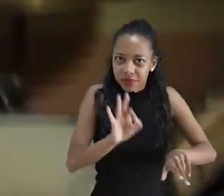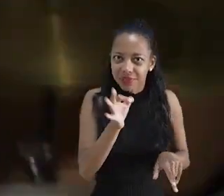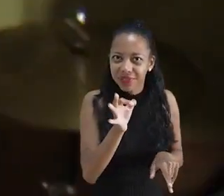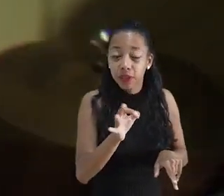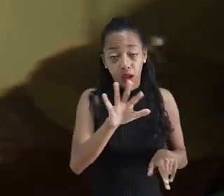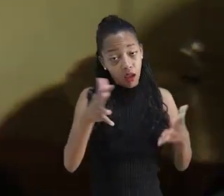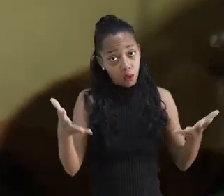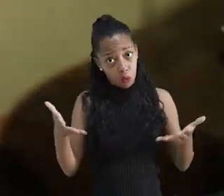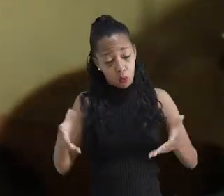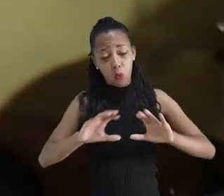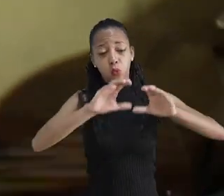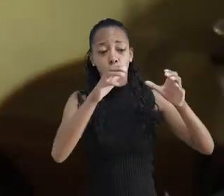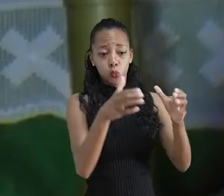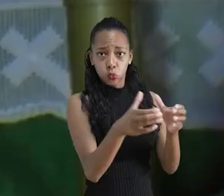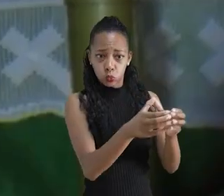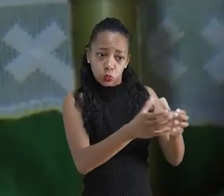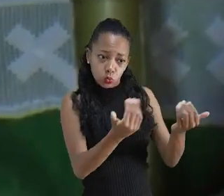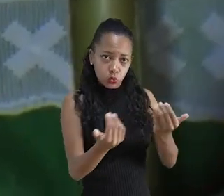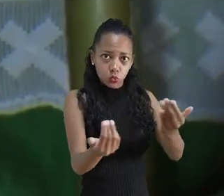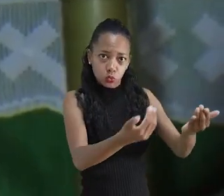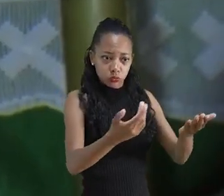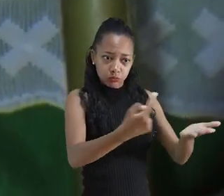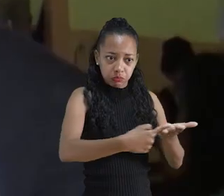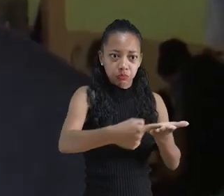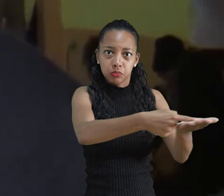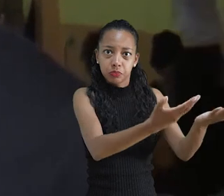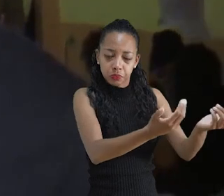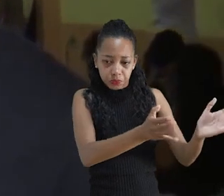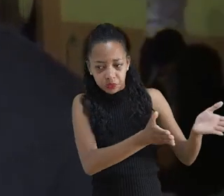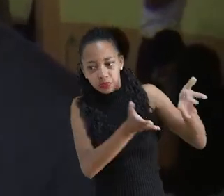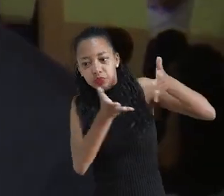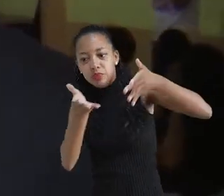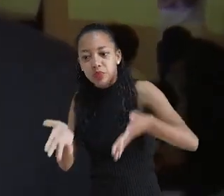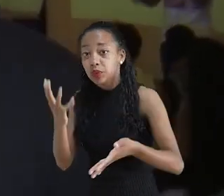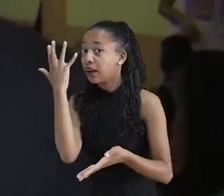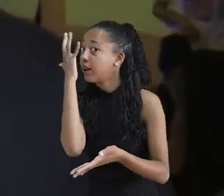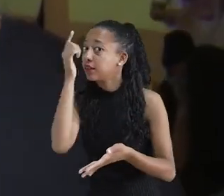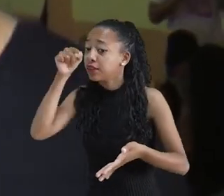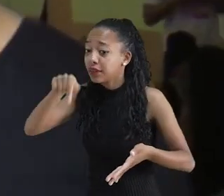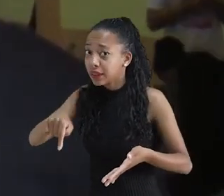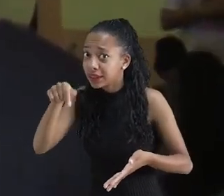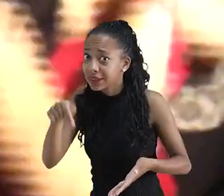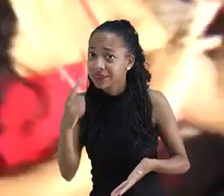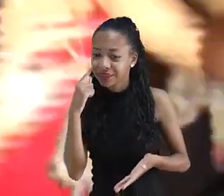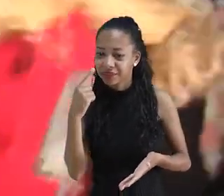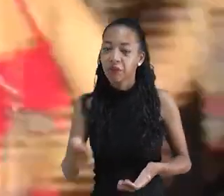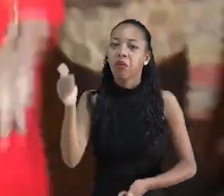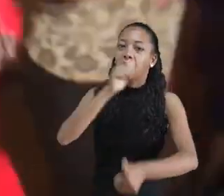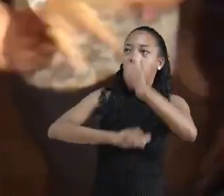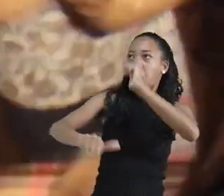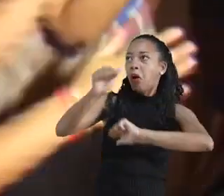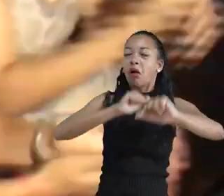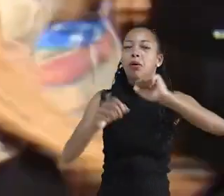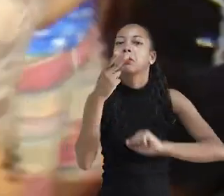passando esse momento e mostrar para eles o verdadeiro sentido da alegria né mostrar esses jovens que há opção de diversão sem que coloque um pingo